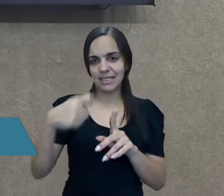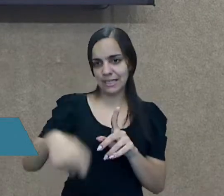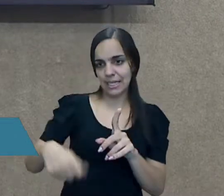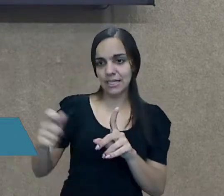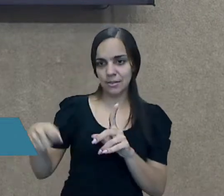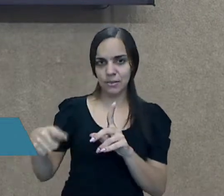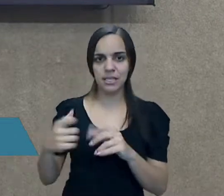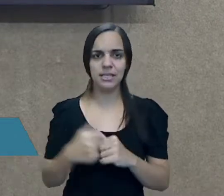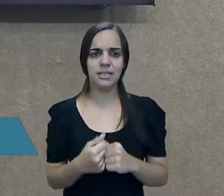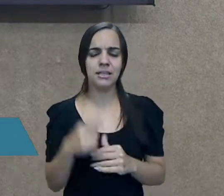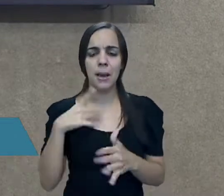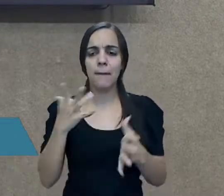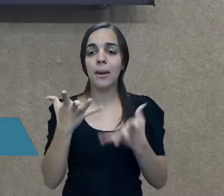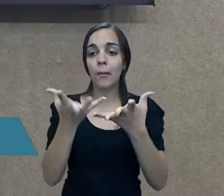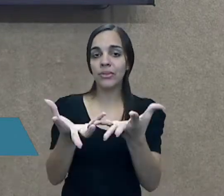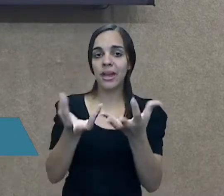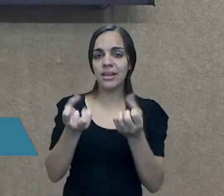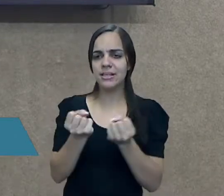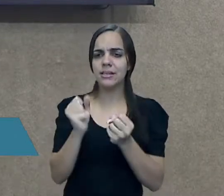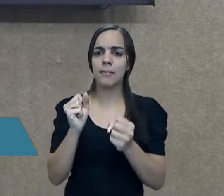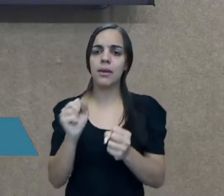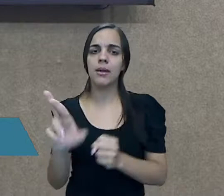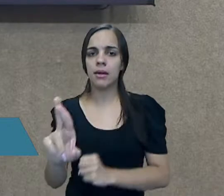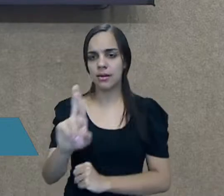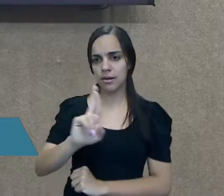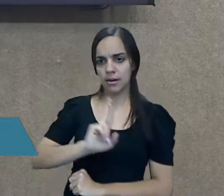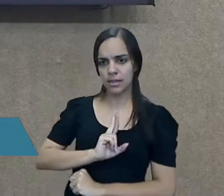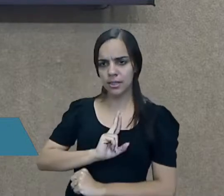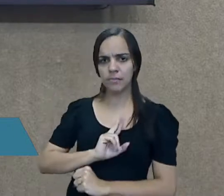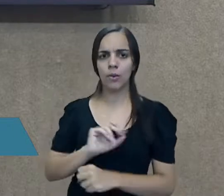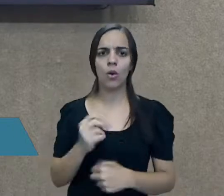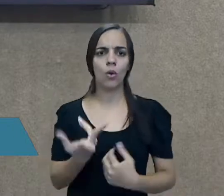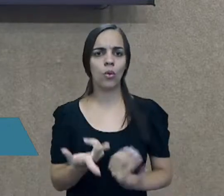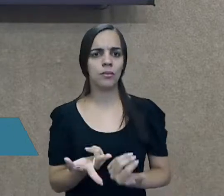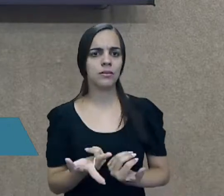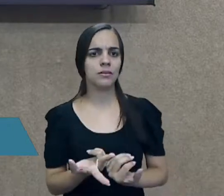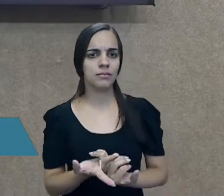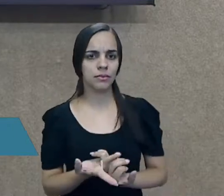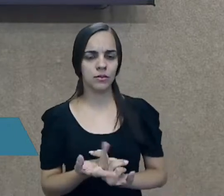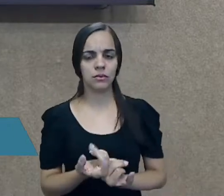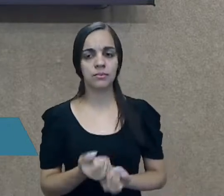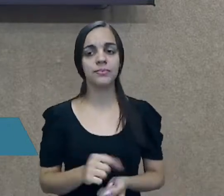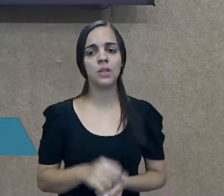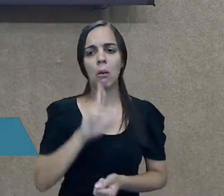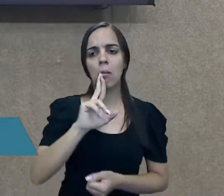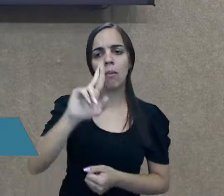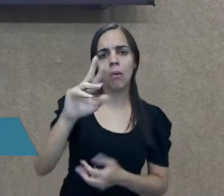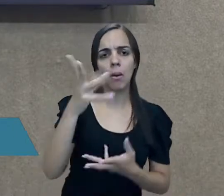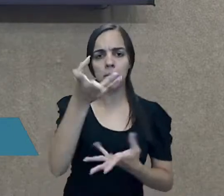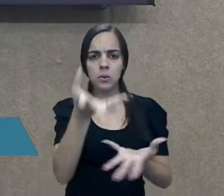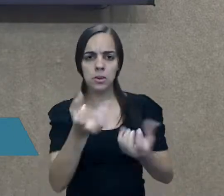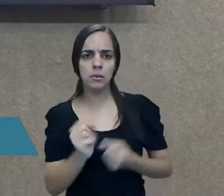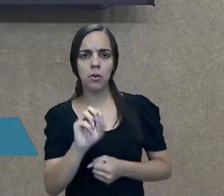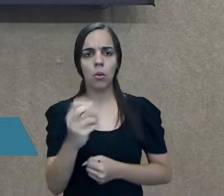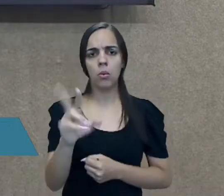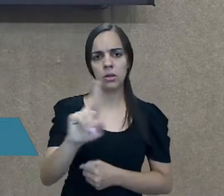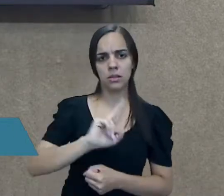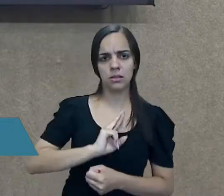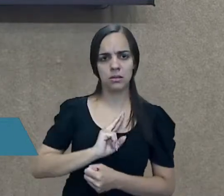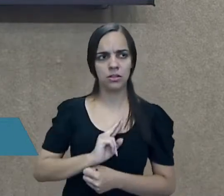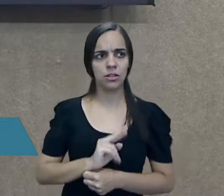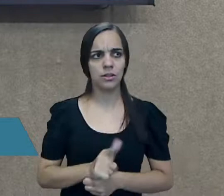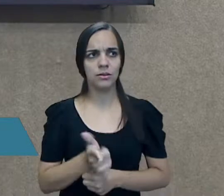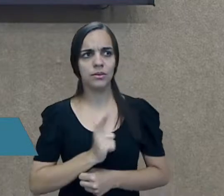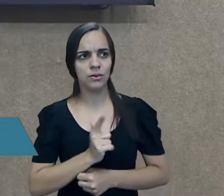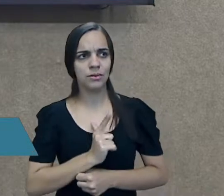para vocês terem, para a pessoa ter uma resposta. Isso sem nenhum acidente,